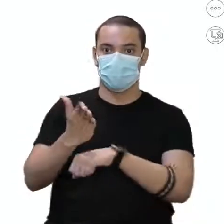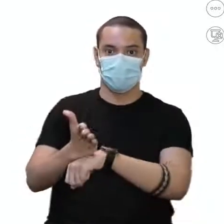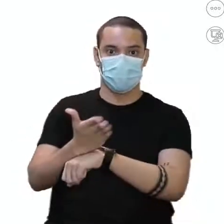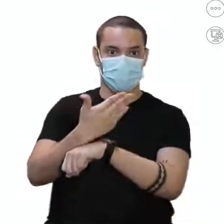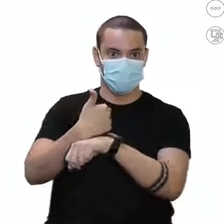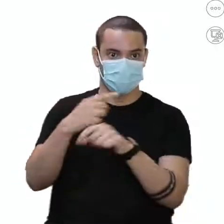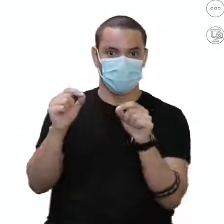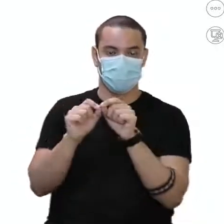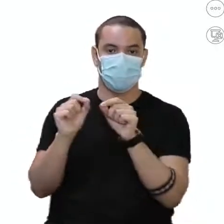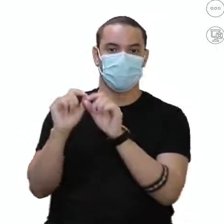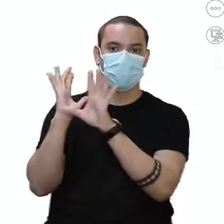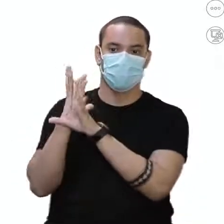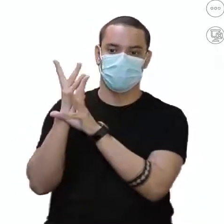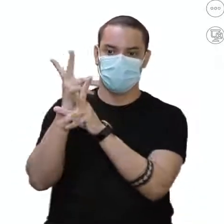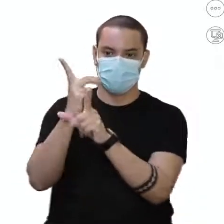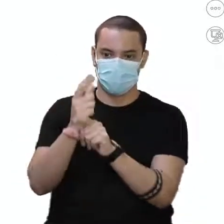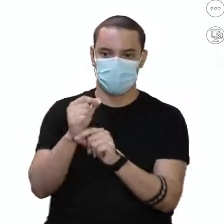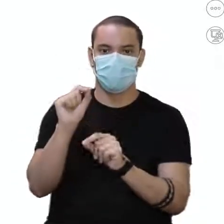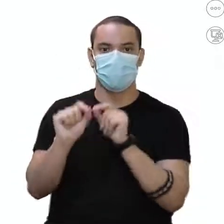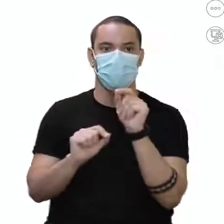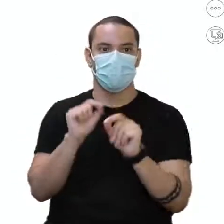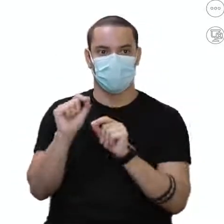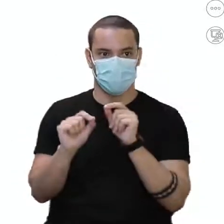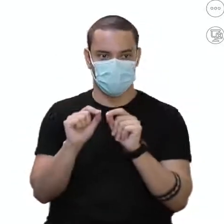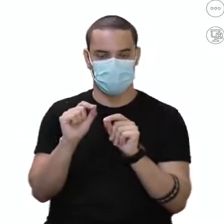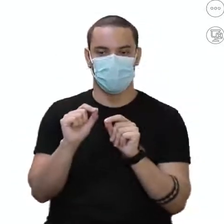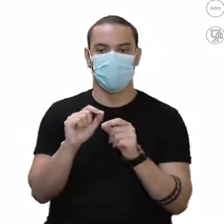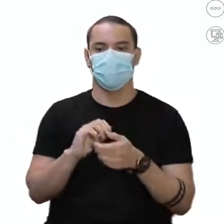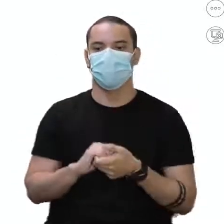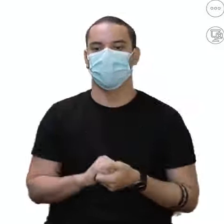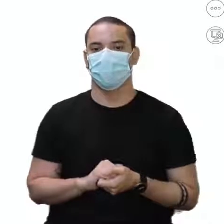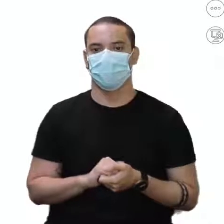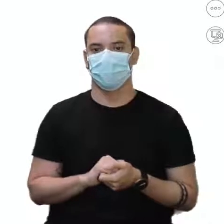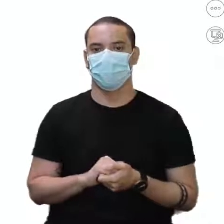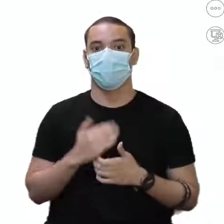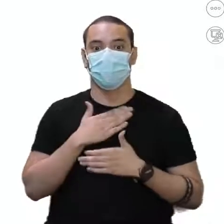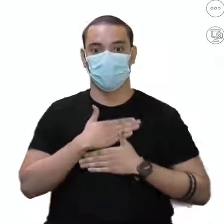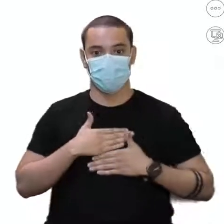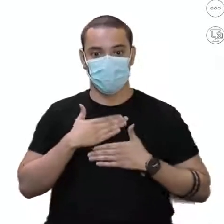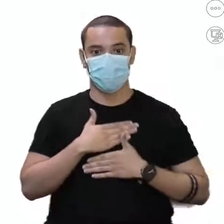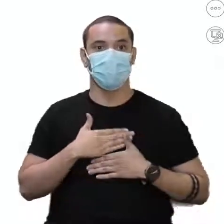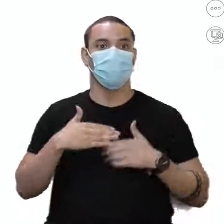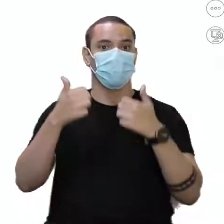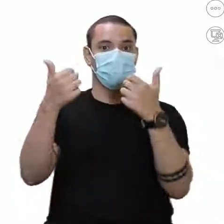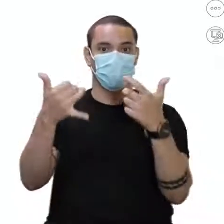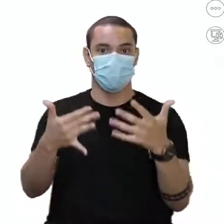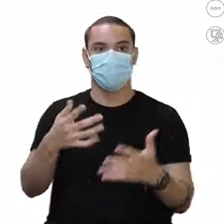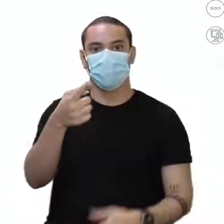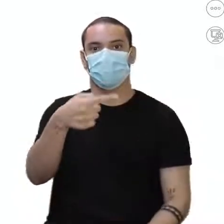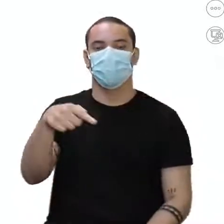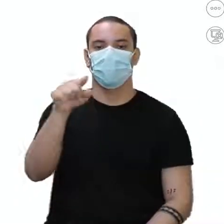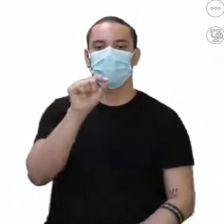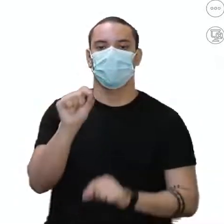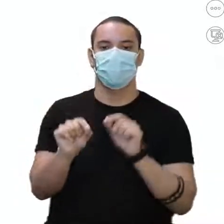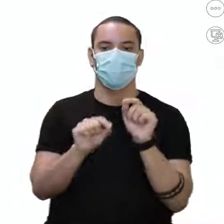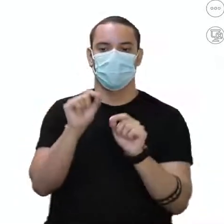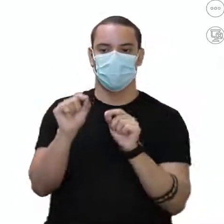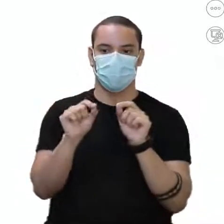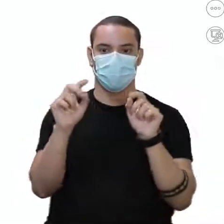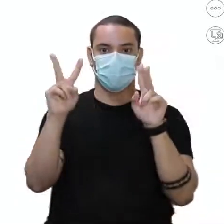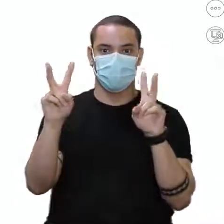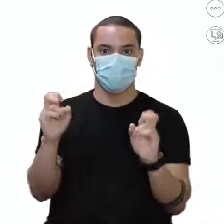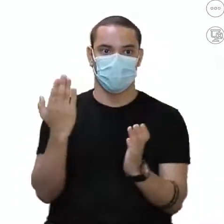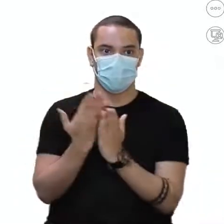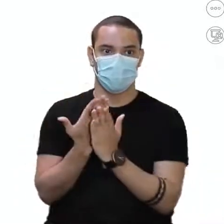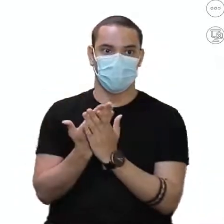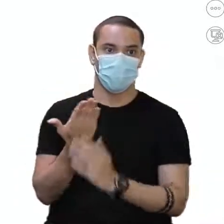nossa revisão, nossa review da nossa aula, eu gostaria de comentar uma coisa para vocês sobre a